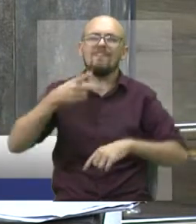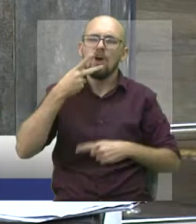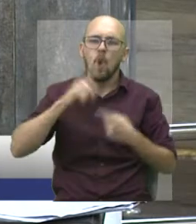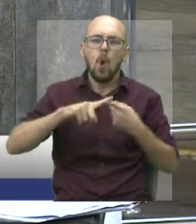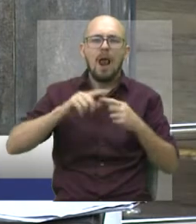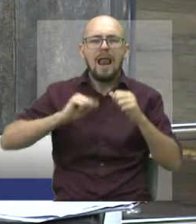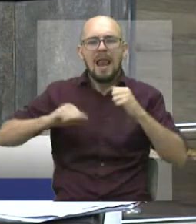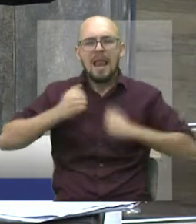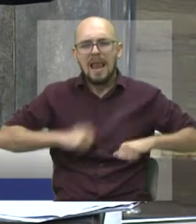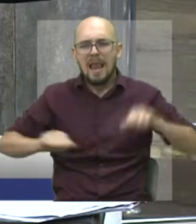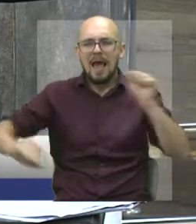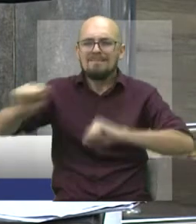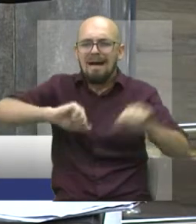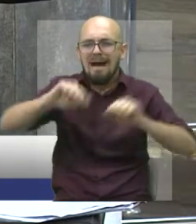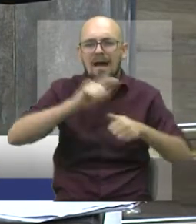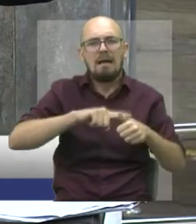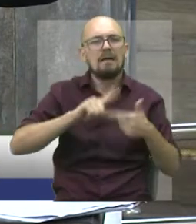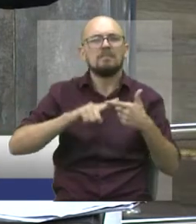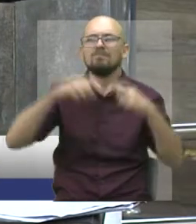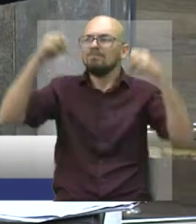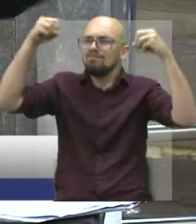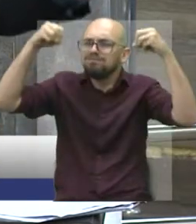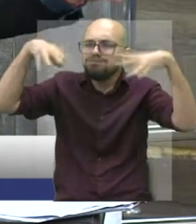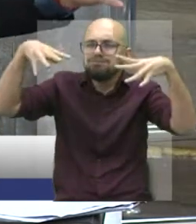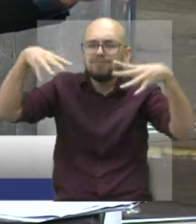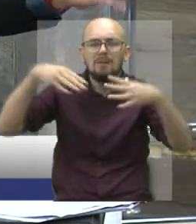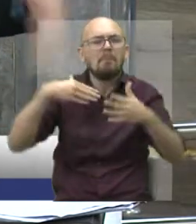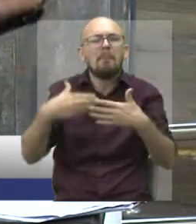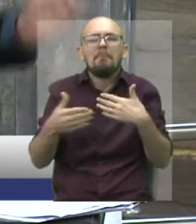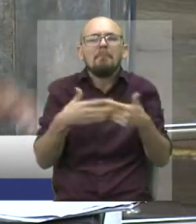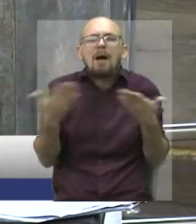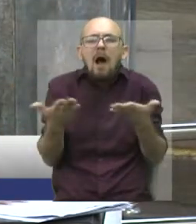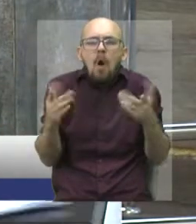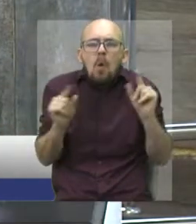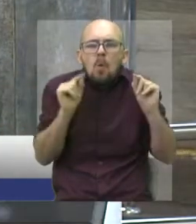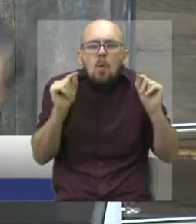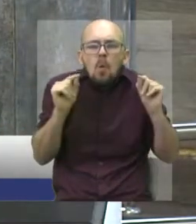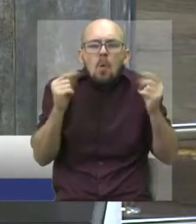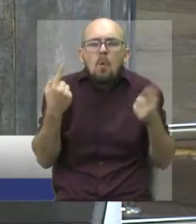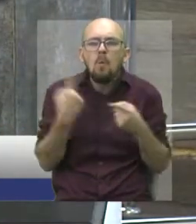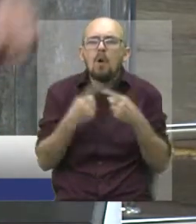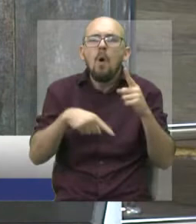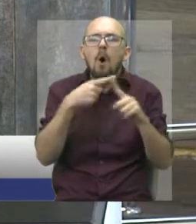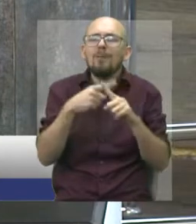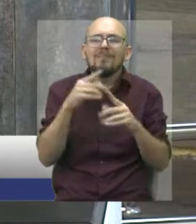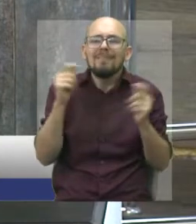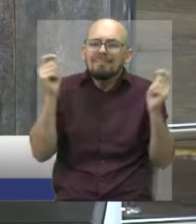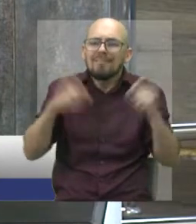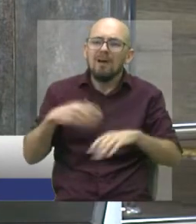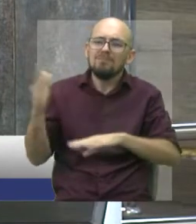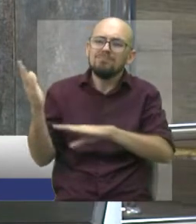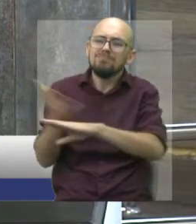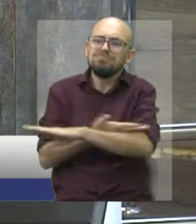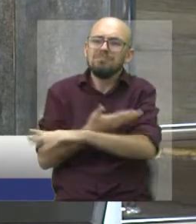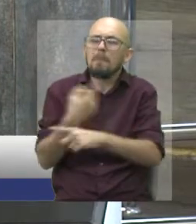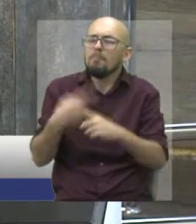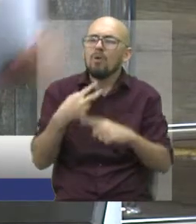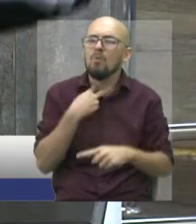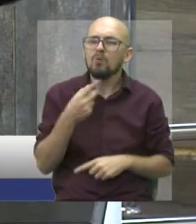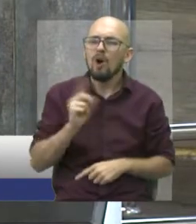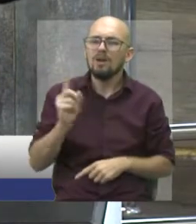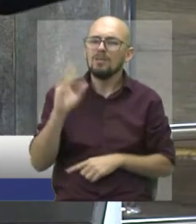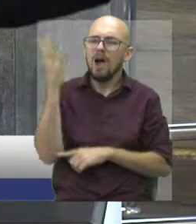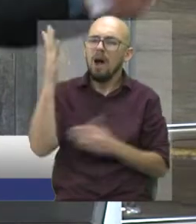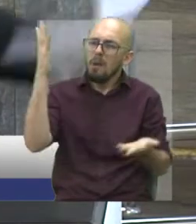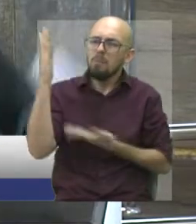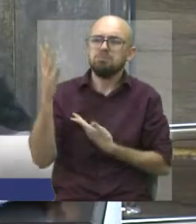fazer o Cristo que for. Agora, qual o motivo? O que que impede você vir cortar uma árvore? Ainda mais de